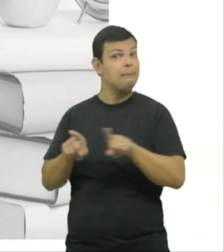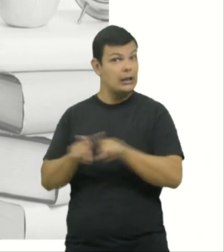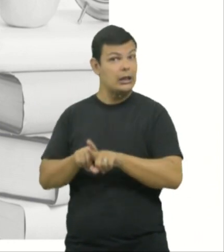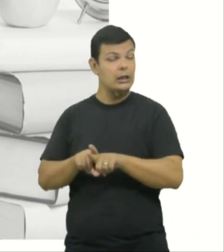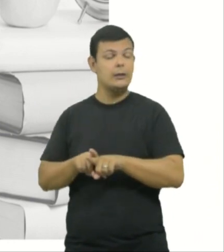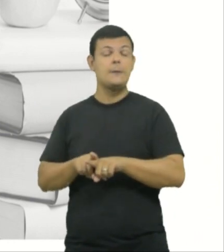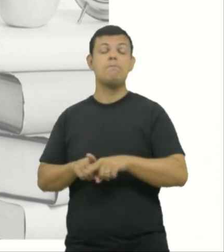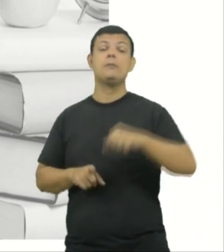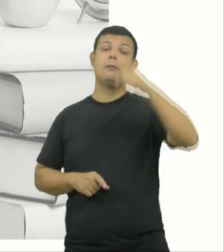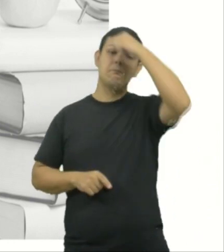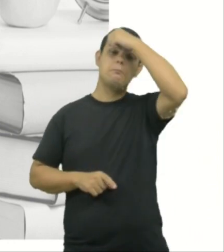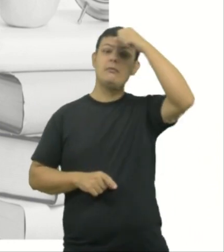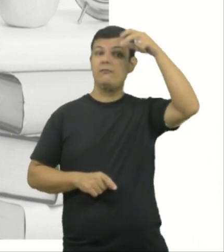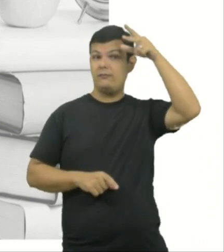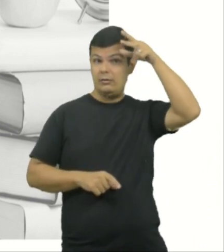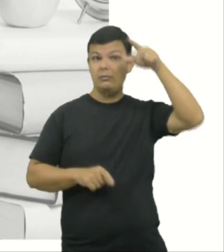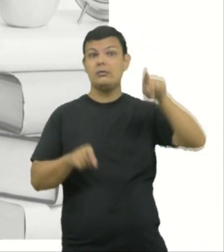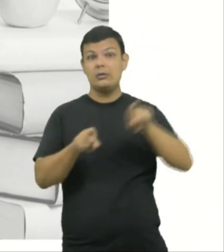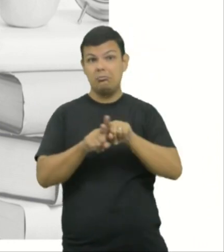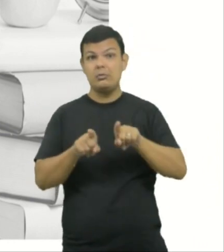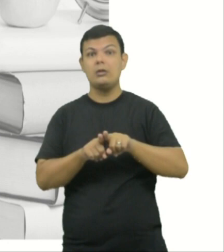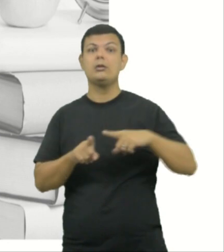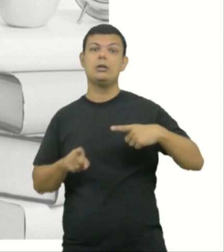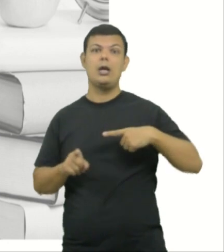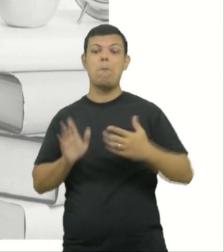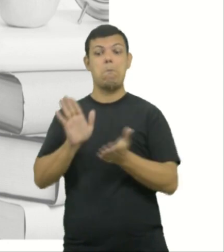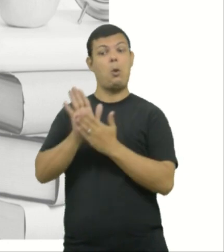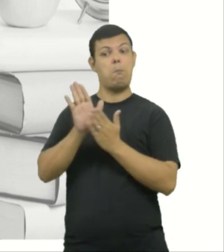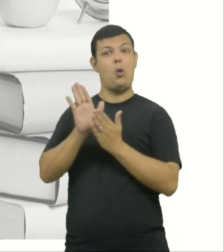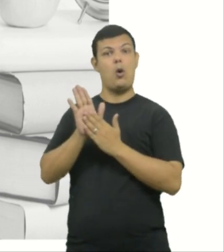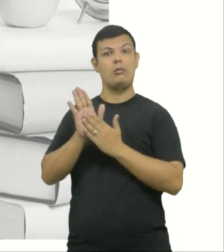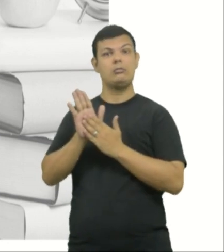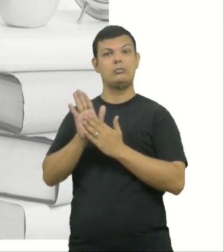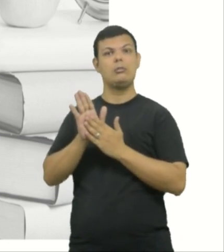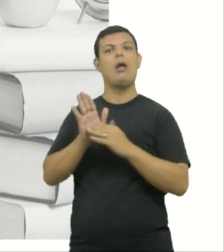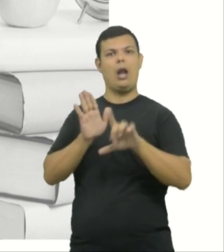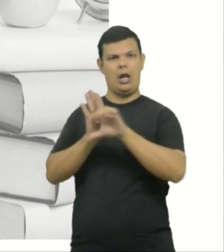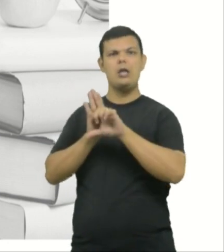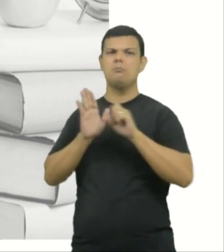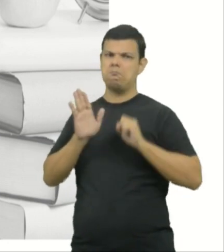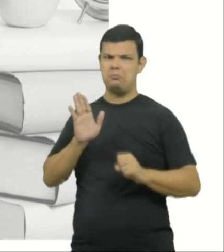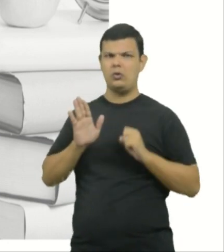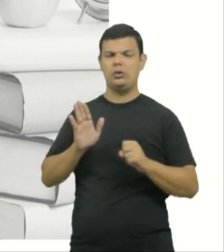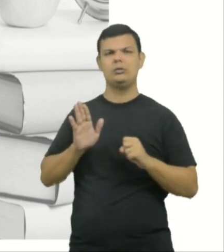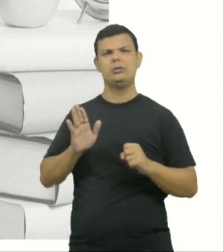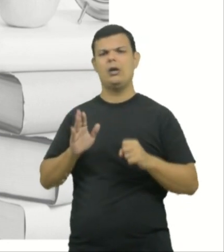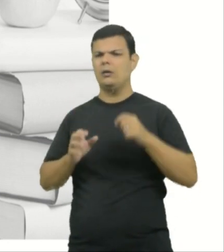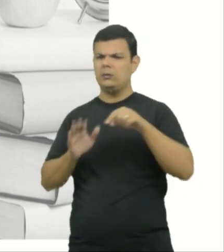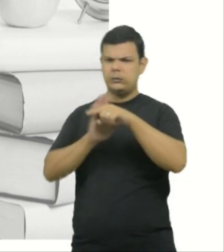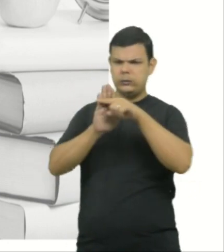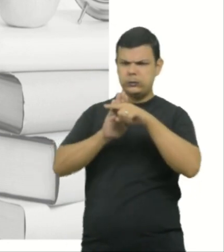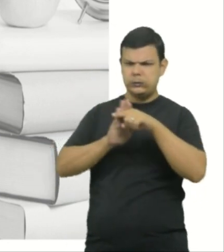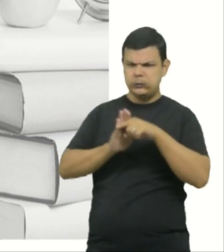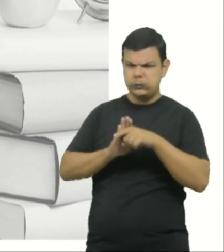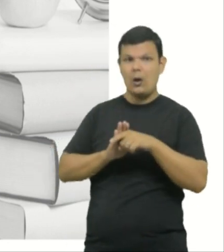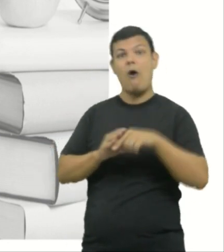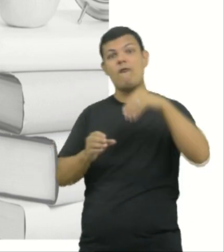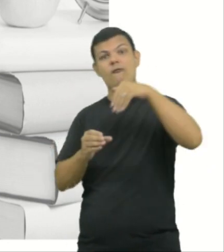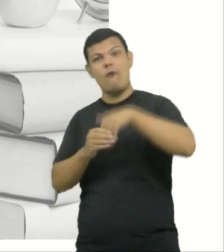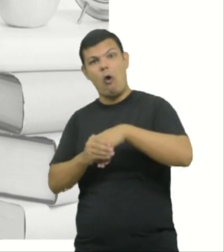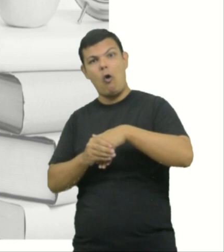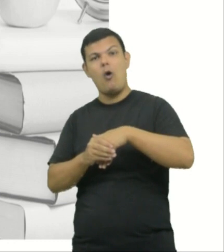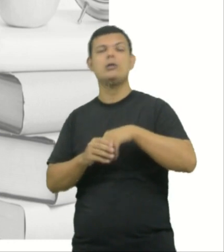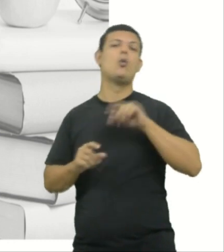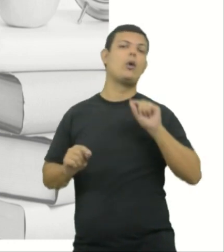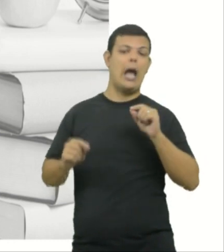O prefeito também tem o poder de propor leis, que são avaliadas, né, e votadas, se elas vão